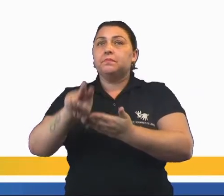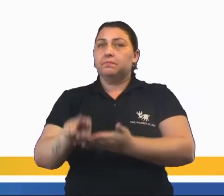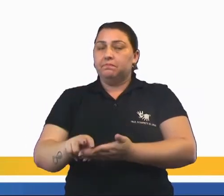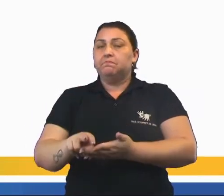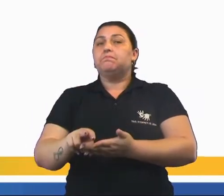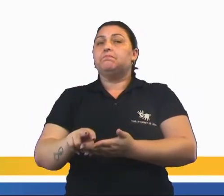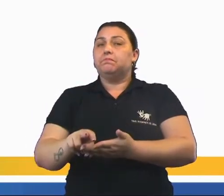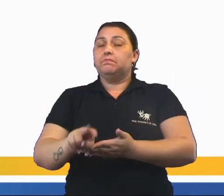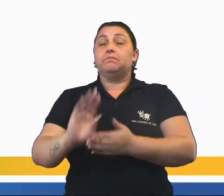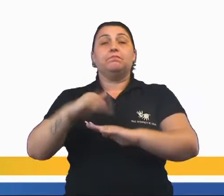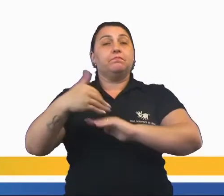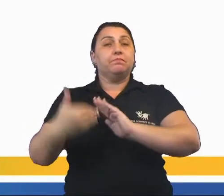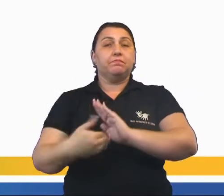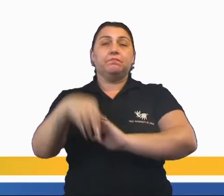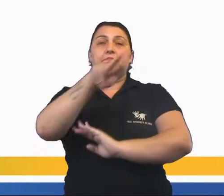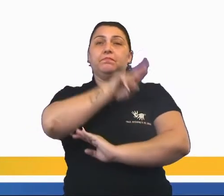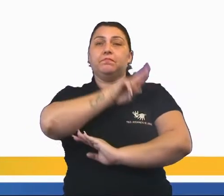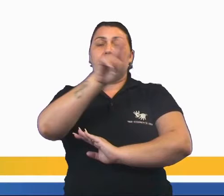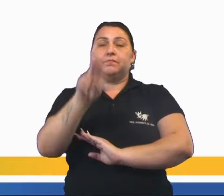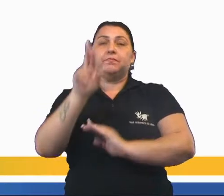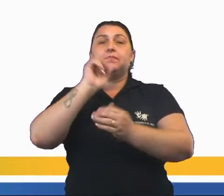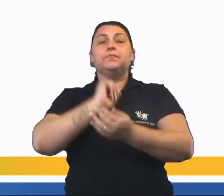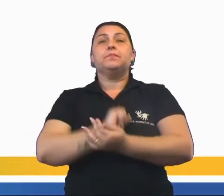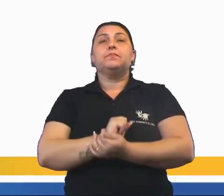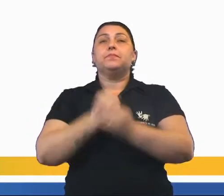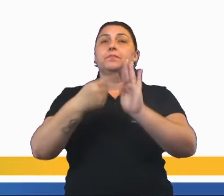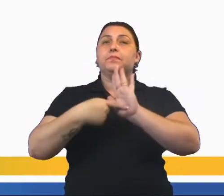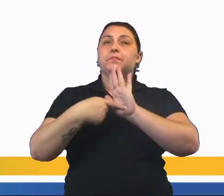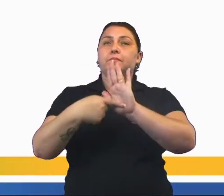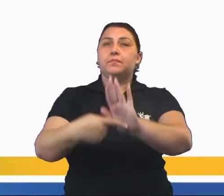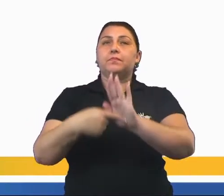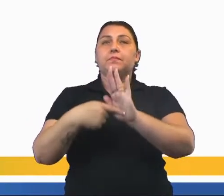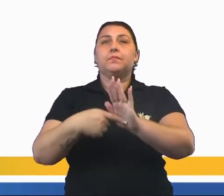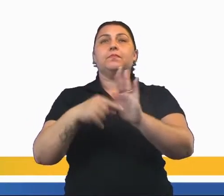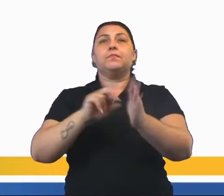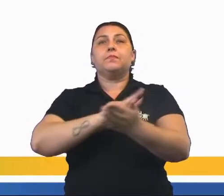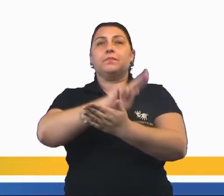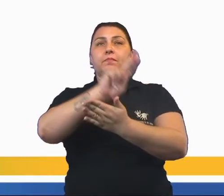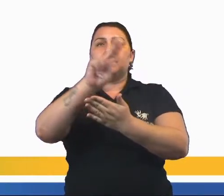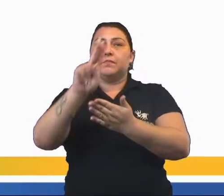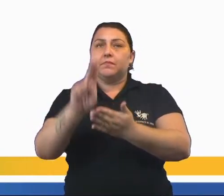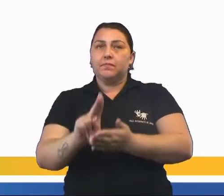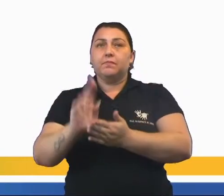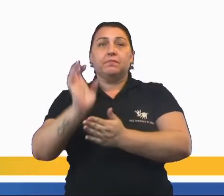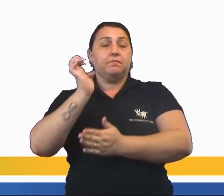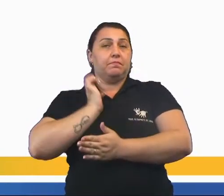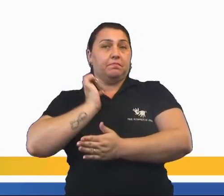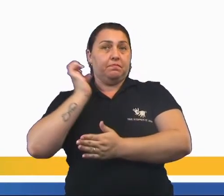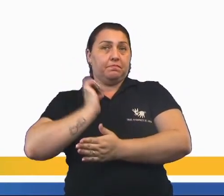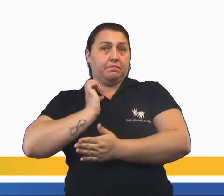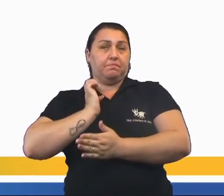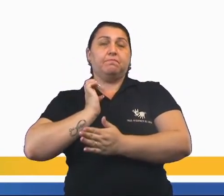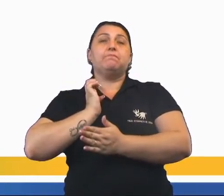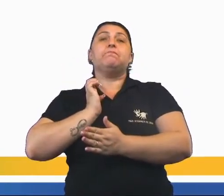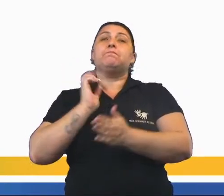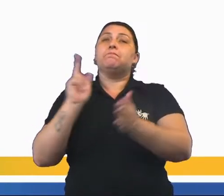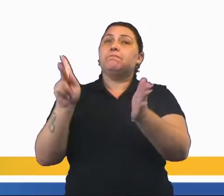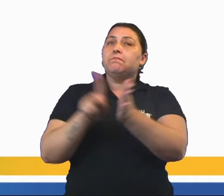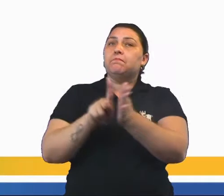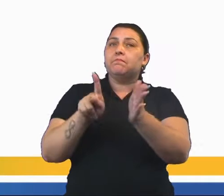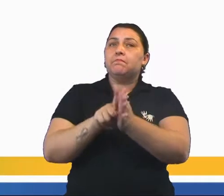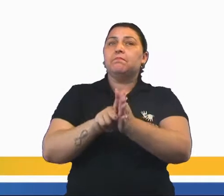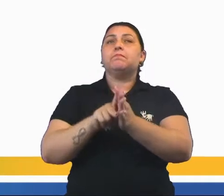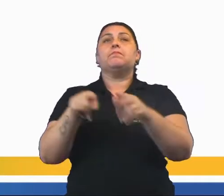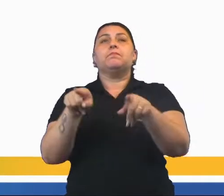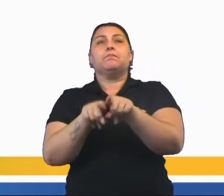isso serve para todas as religiões, elas apresentam uma variedade de princípios éticos. Há